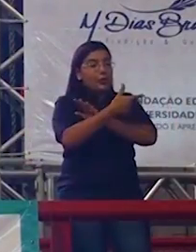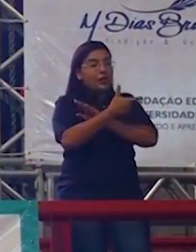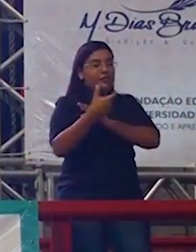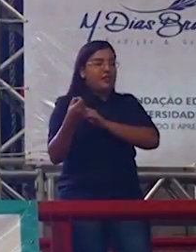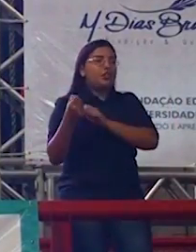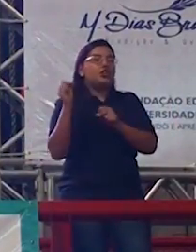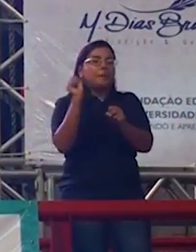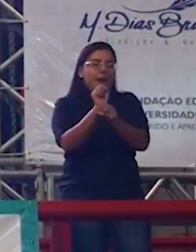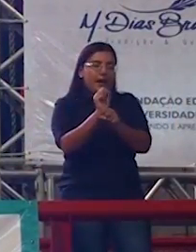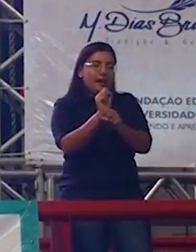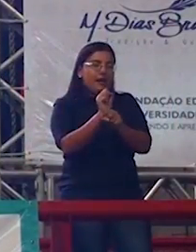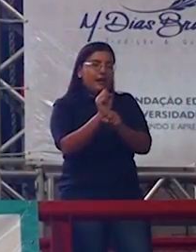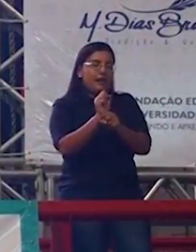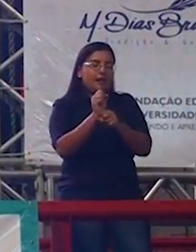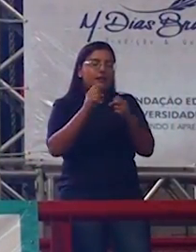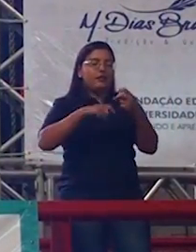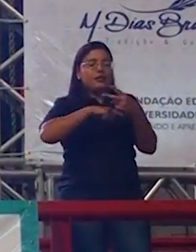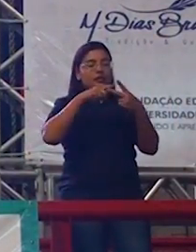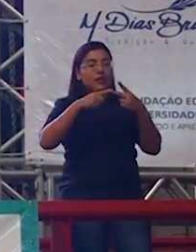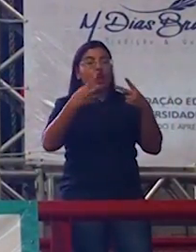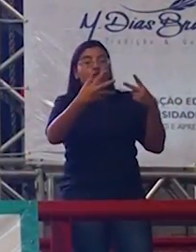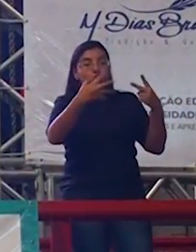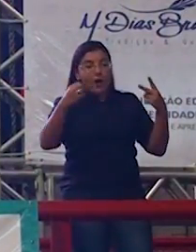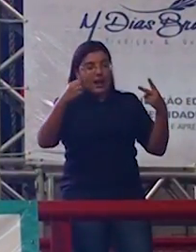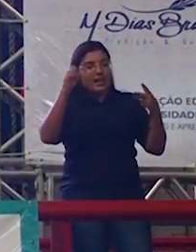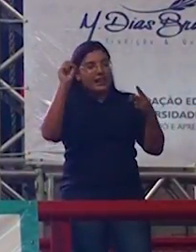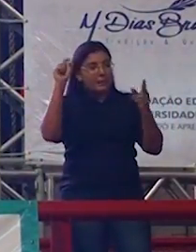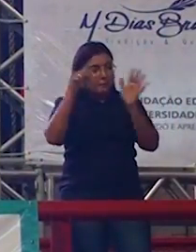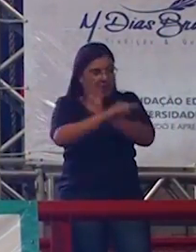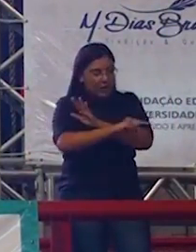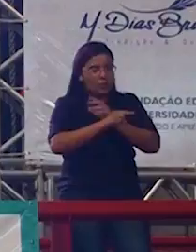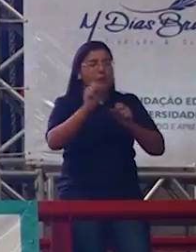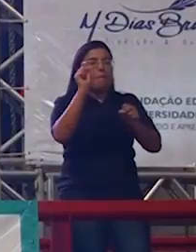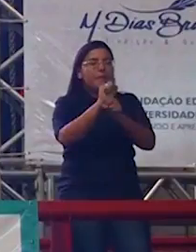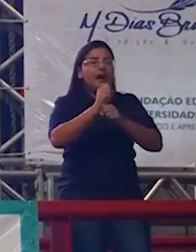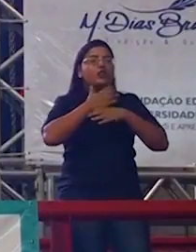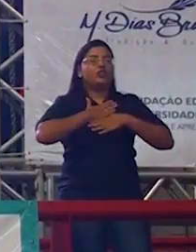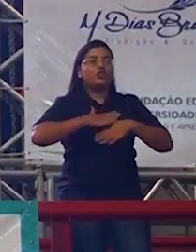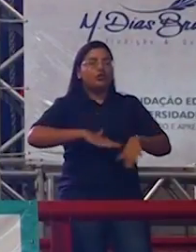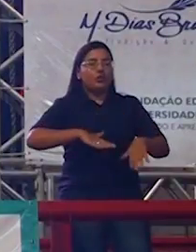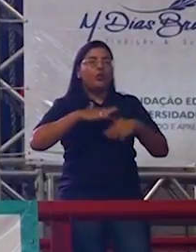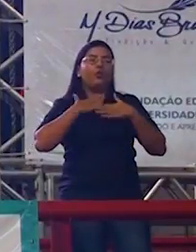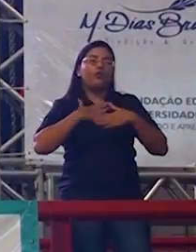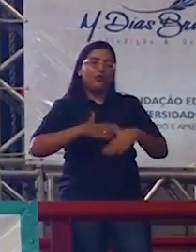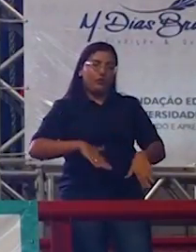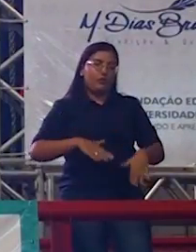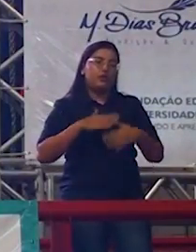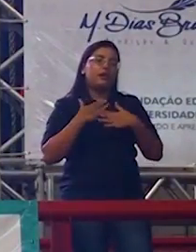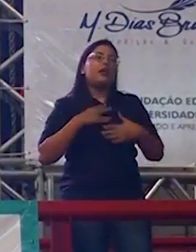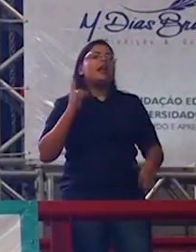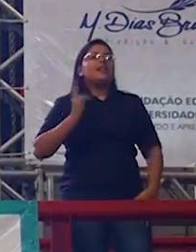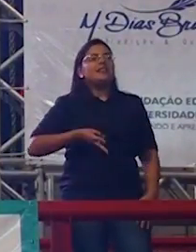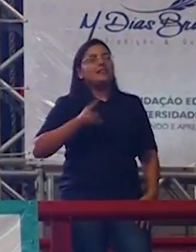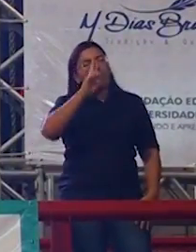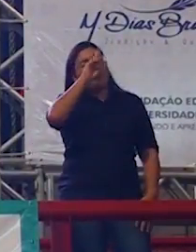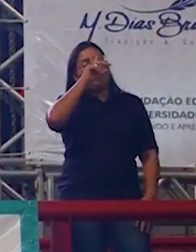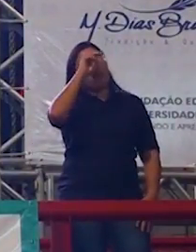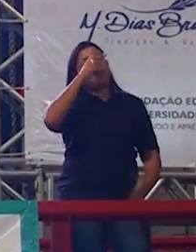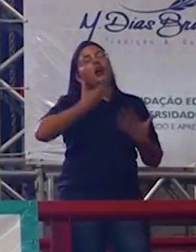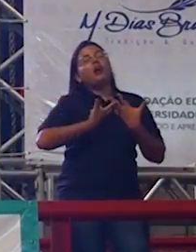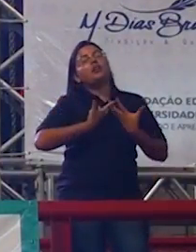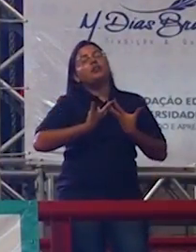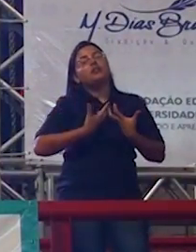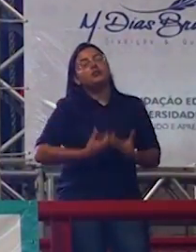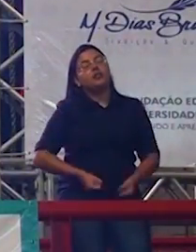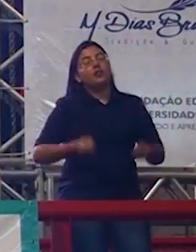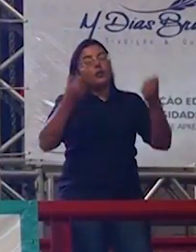parada. Quando chegar na questão 40, dê uma paradinha de novo, porque as últimas 5, quase todo mundo erra, porque já está